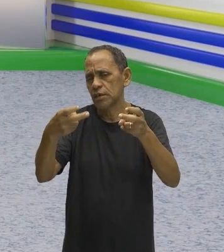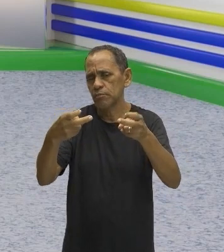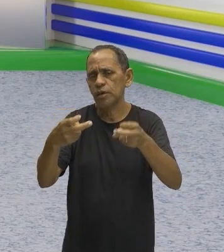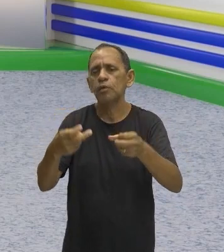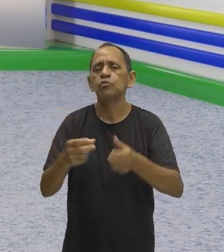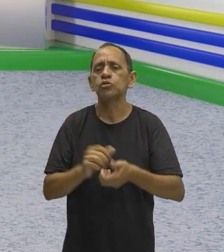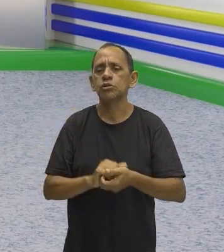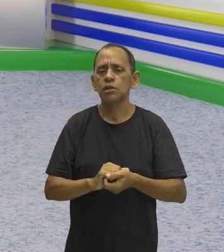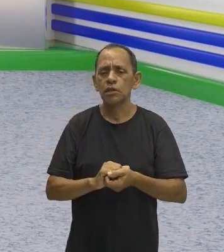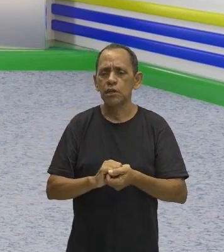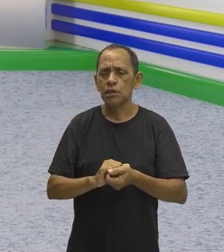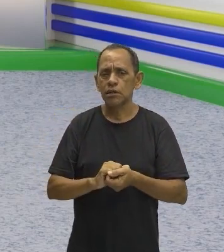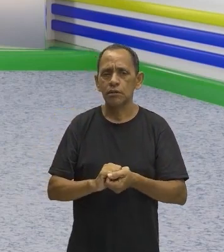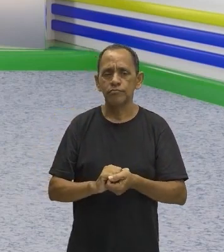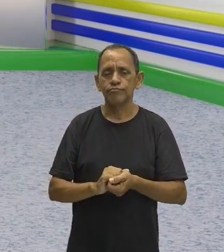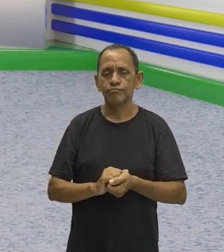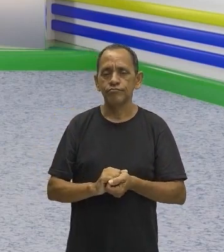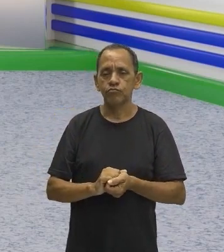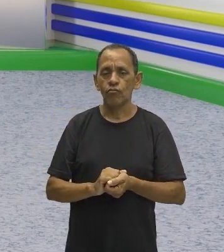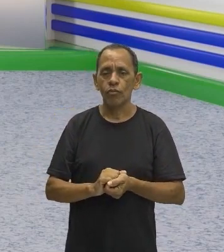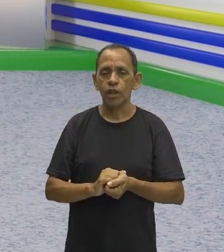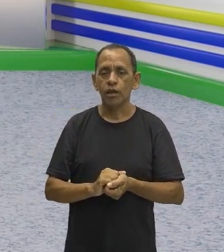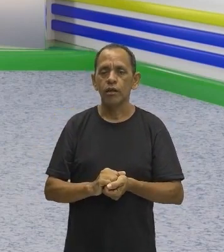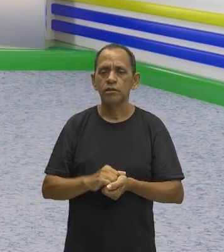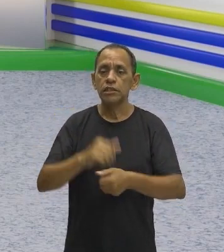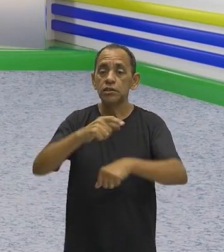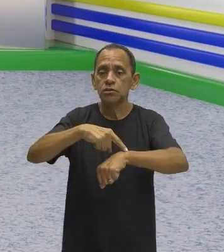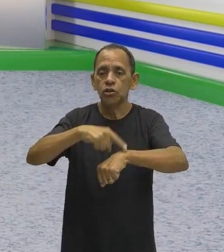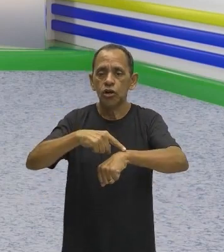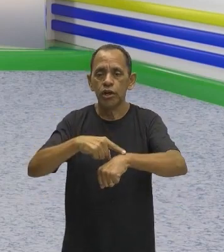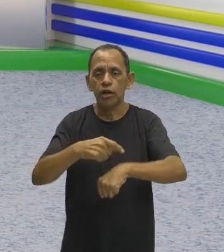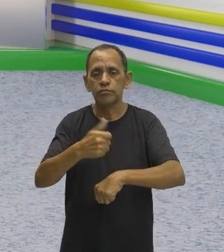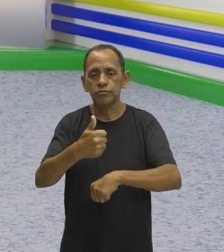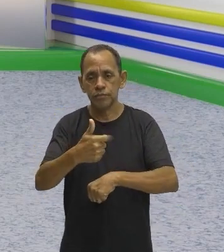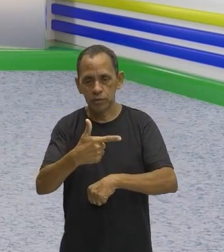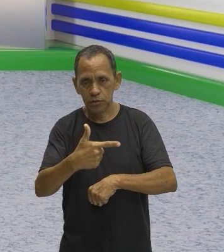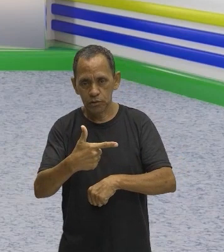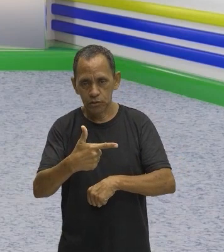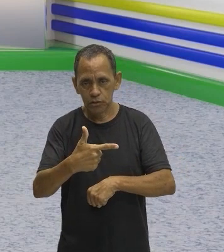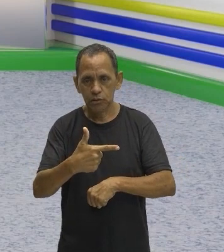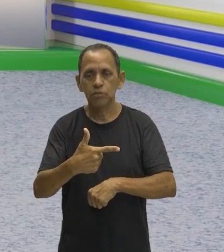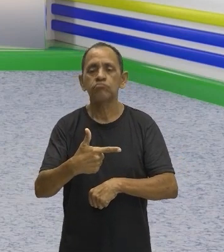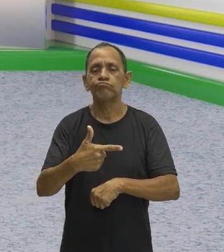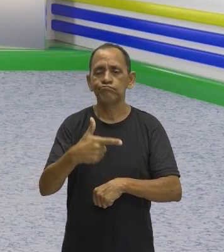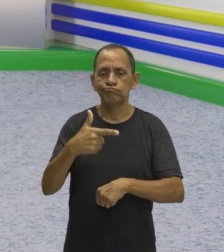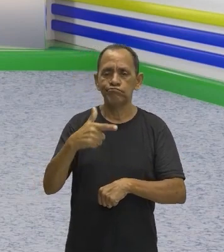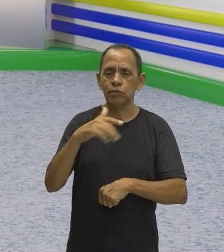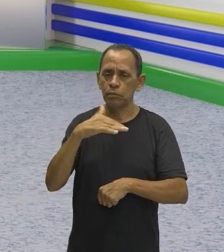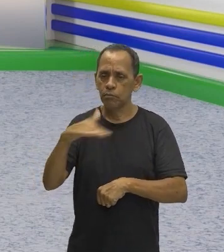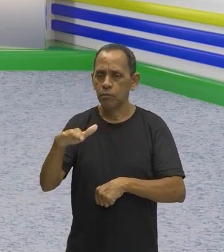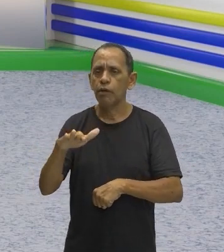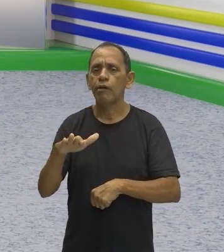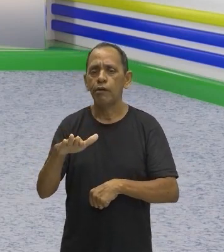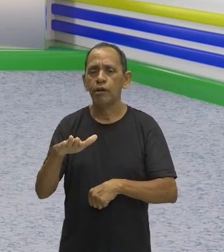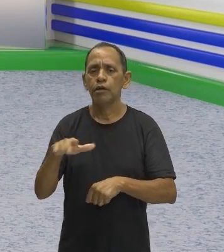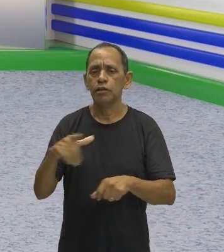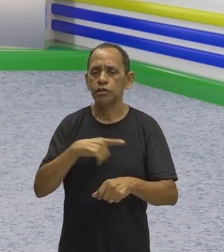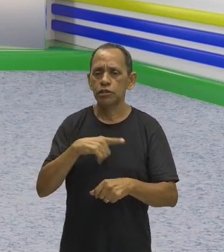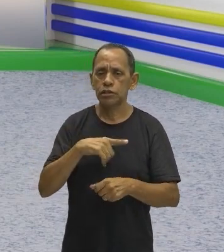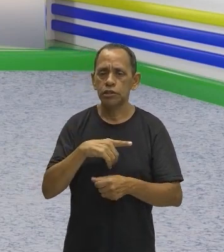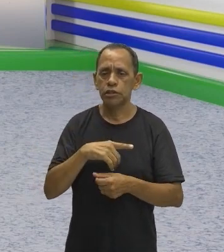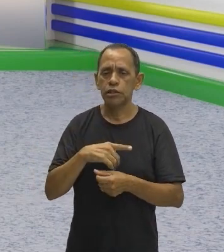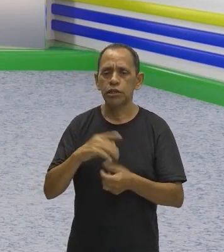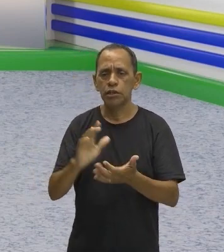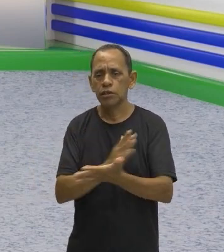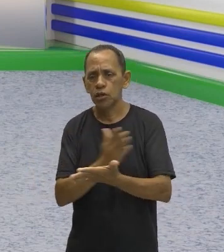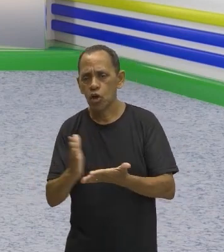de 12, né, não tem muitas pessoas logadas, né, 12h30, como já está ali mais se aproximando do horário, aí a gente já tem mais turmas logadas e fica mais fácil fazer